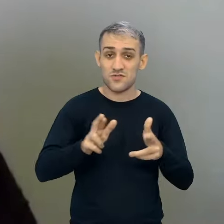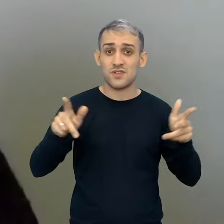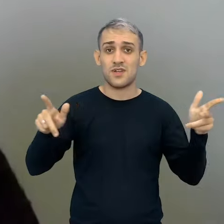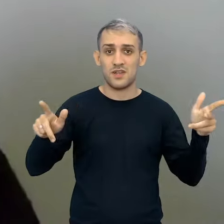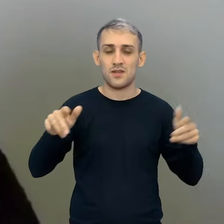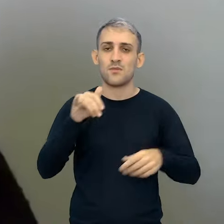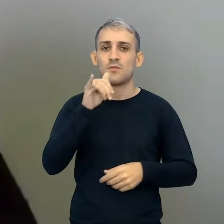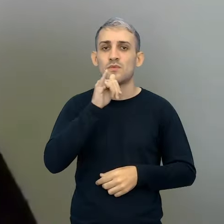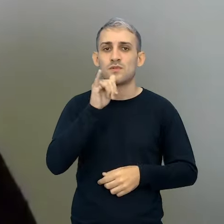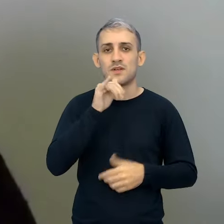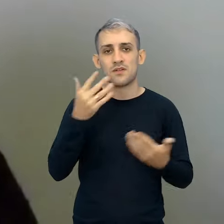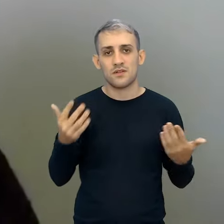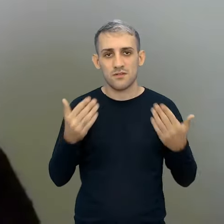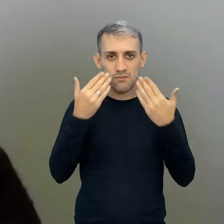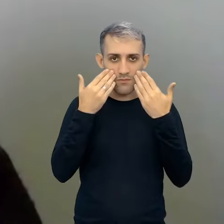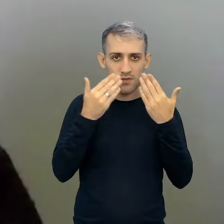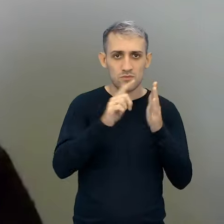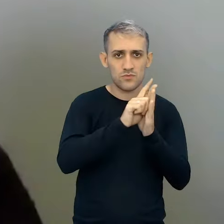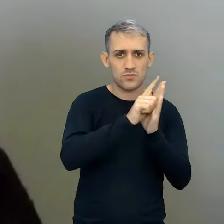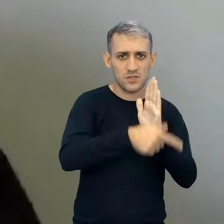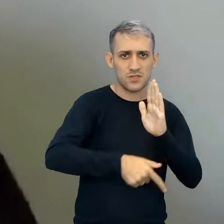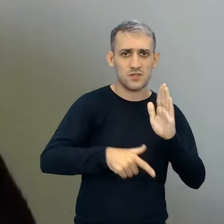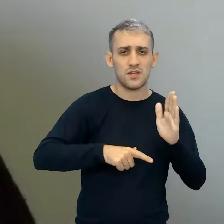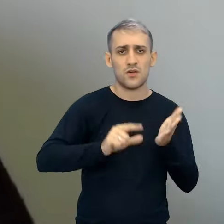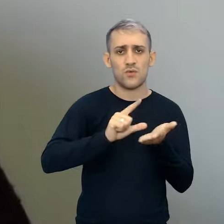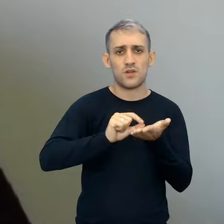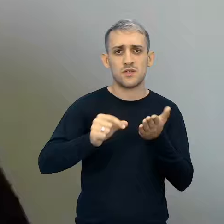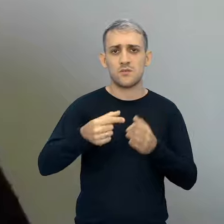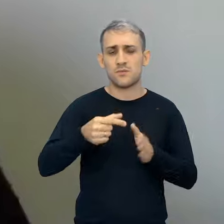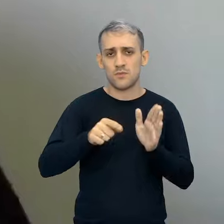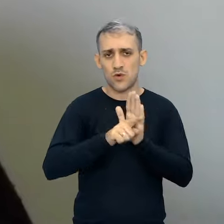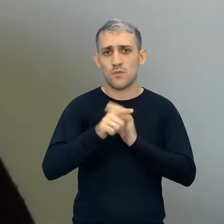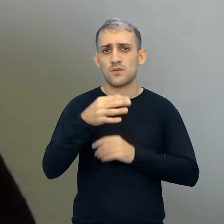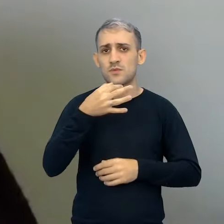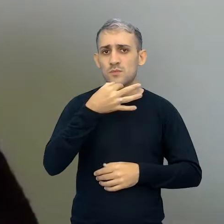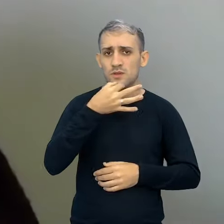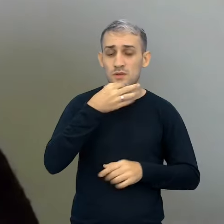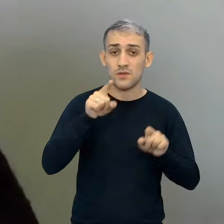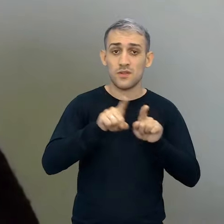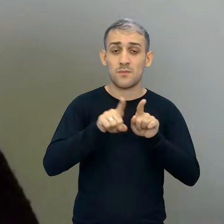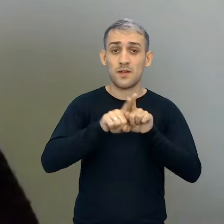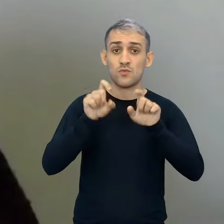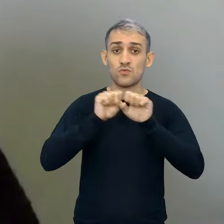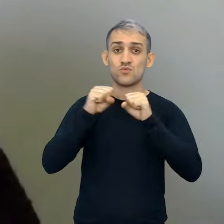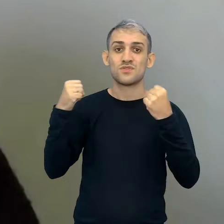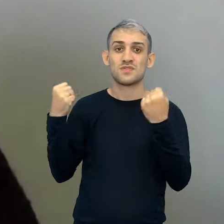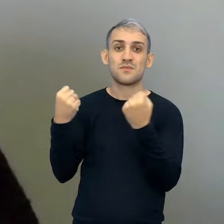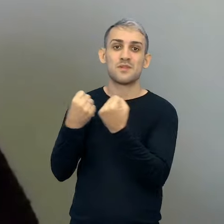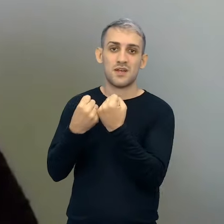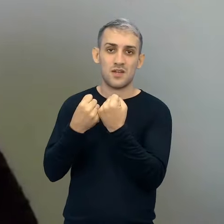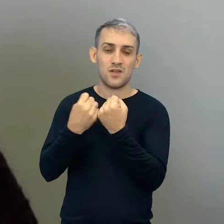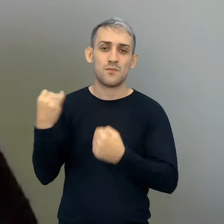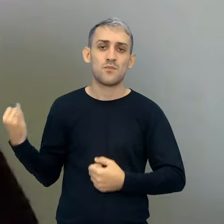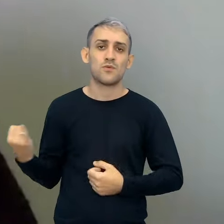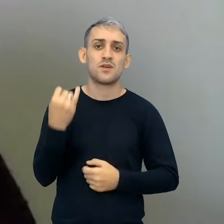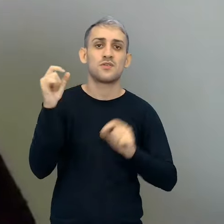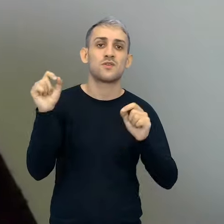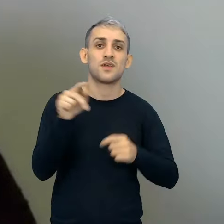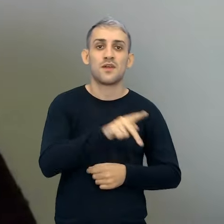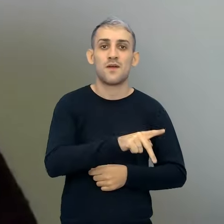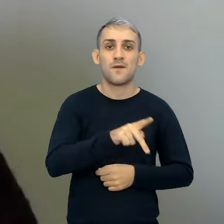diante desse gênero no caso de um artigo de opinião ou no caso de um seminário é importante que o professor